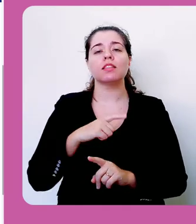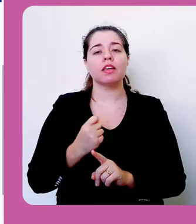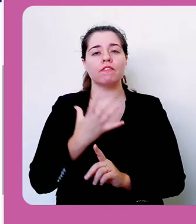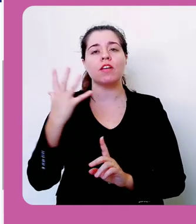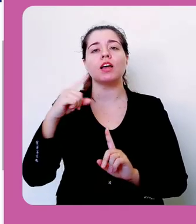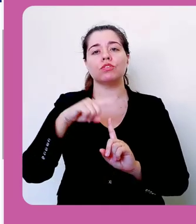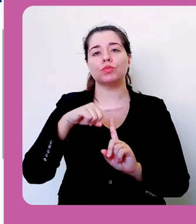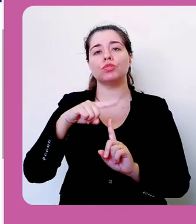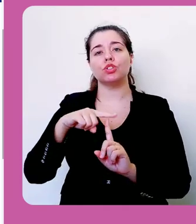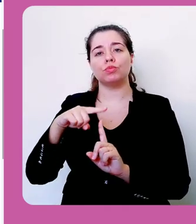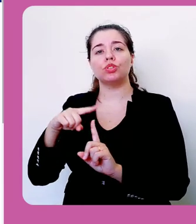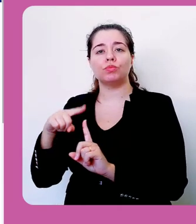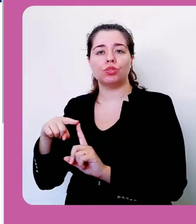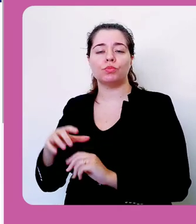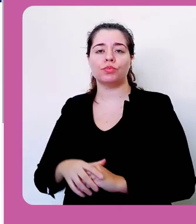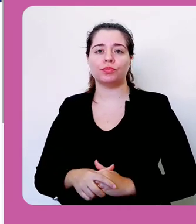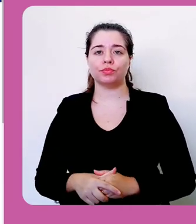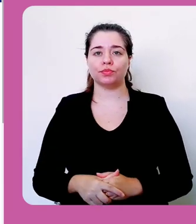que esse tem.